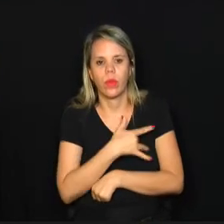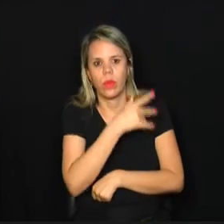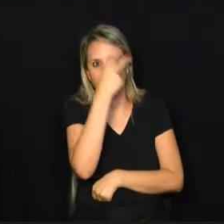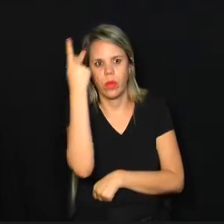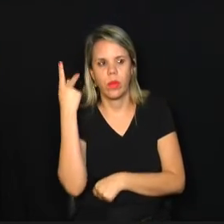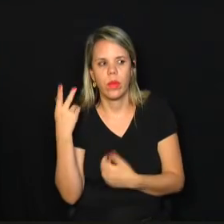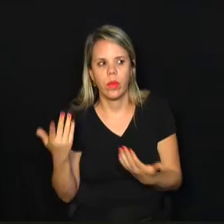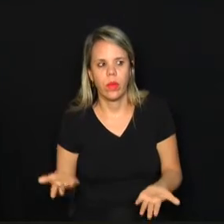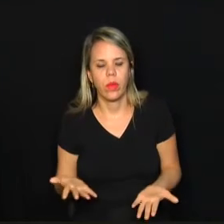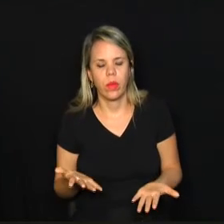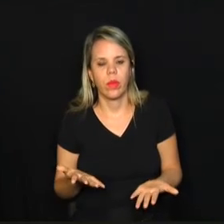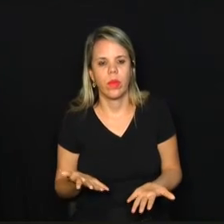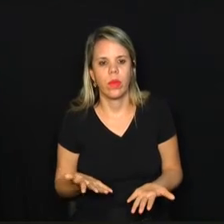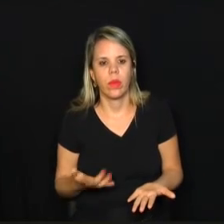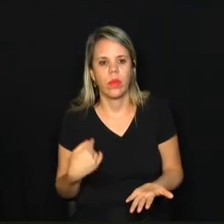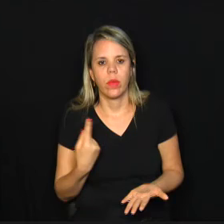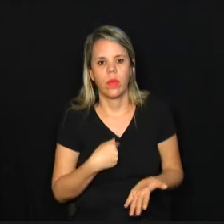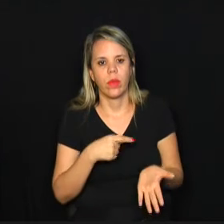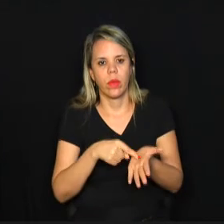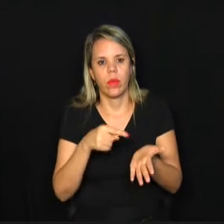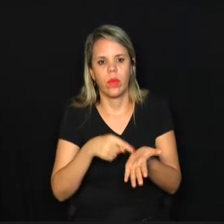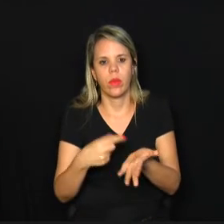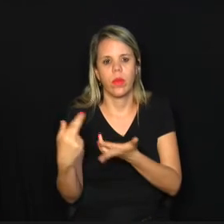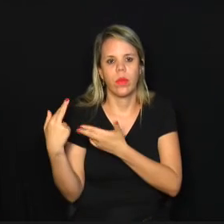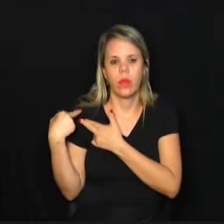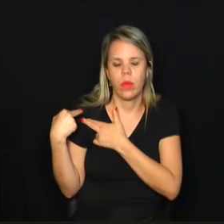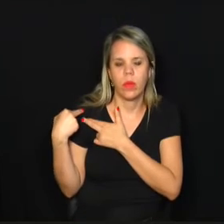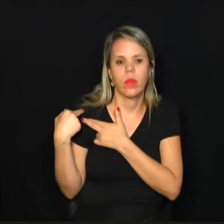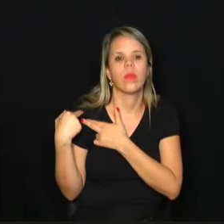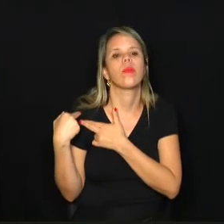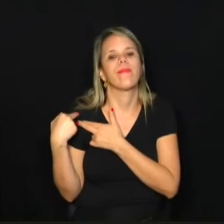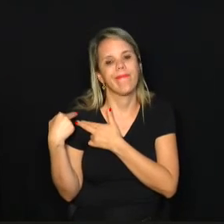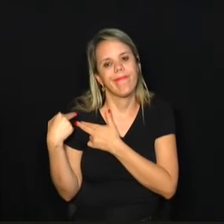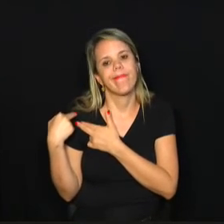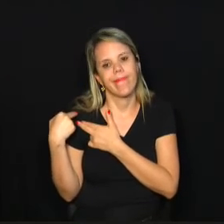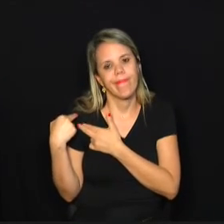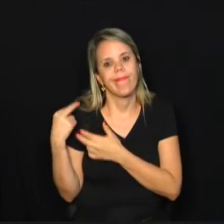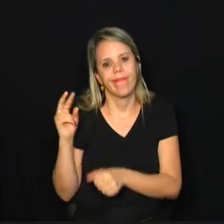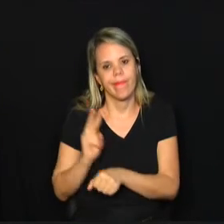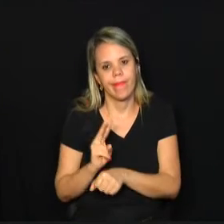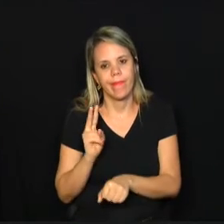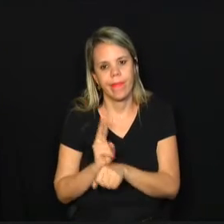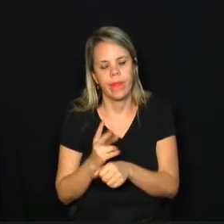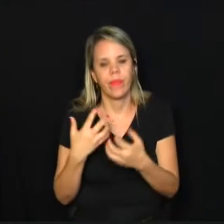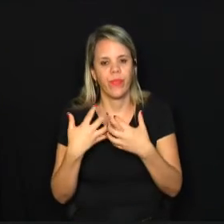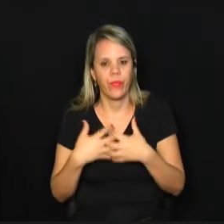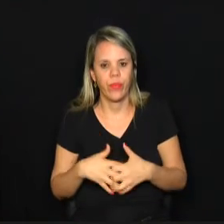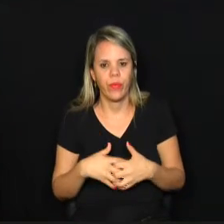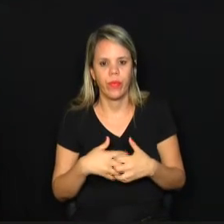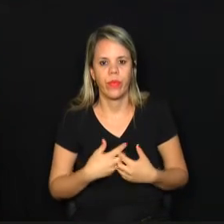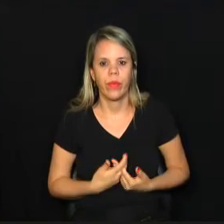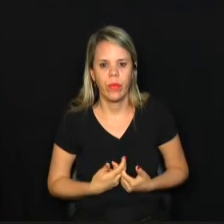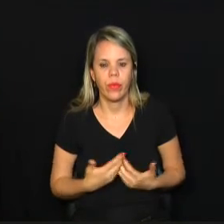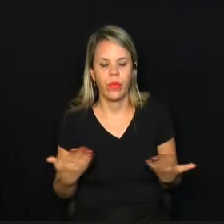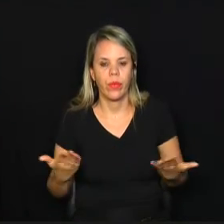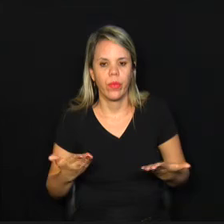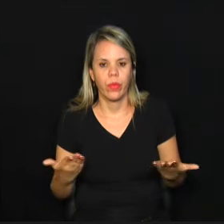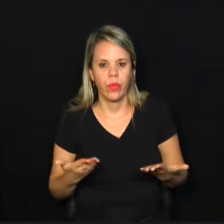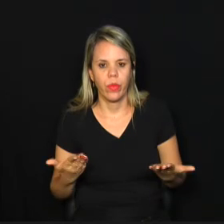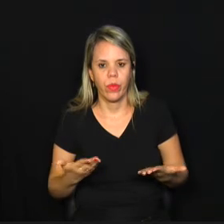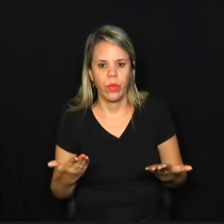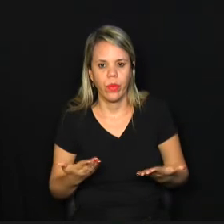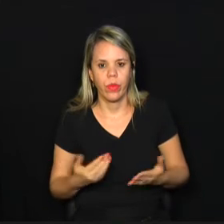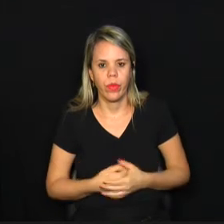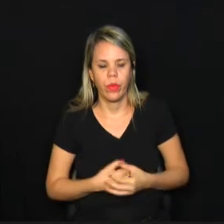população. Reside em nossas mãos essa imensa responsabilidade e hoje nós,